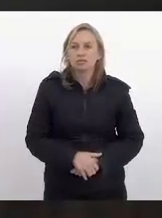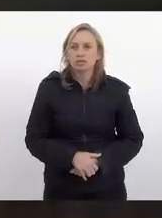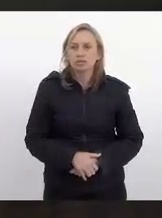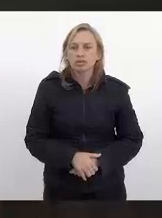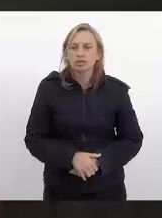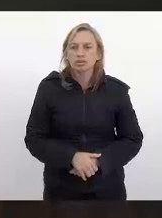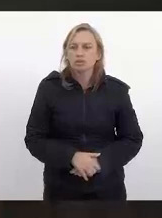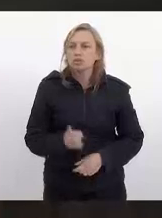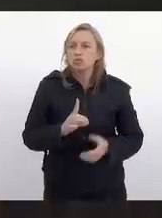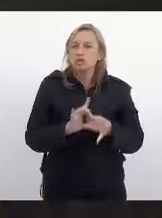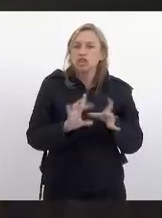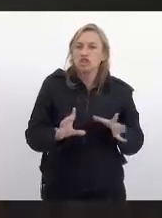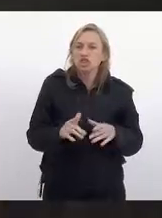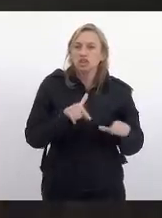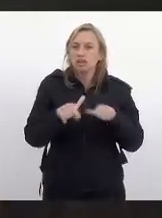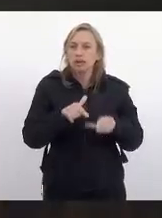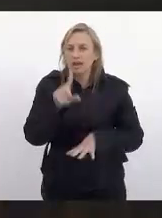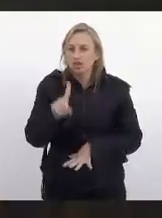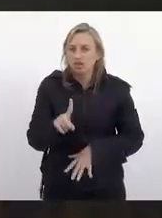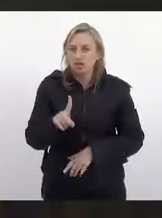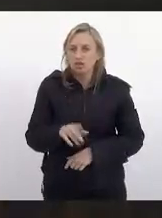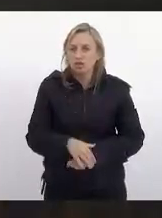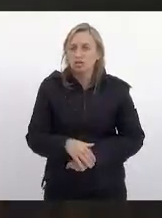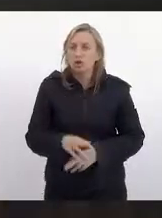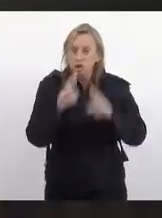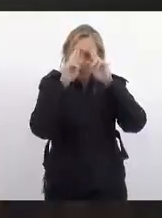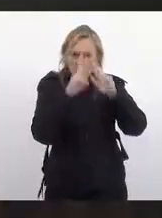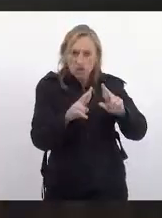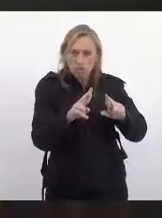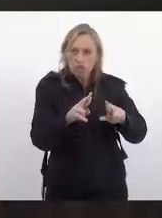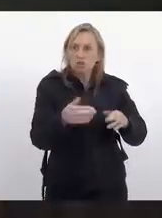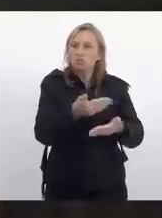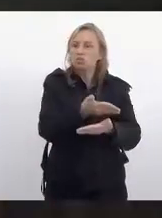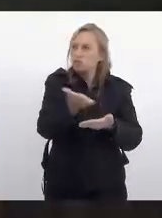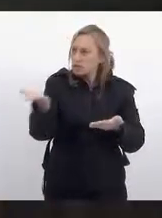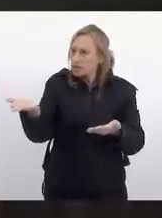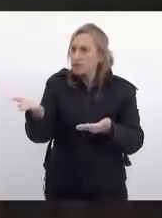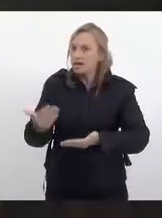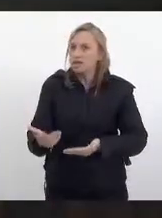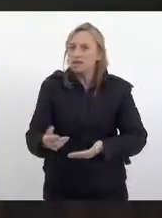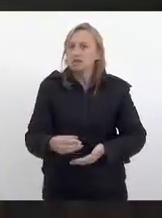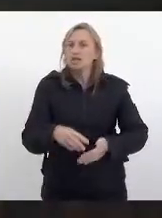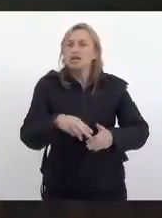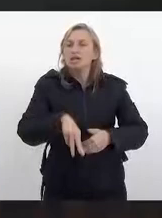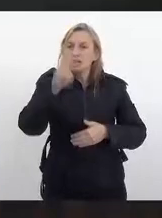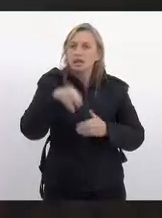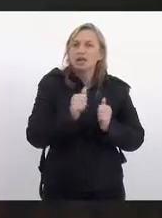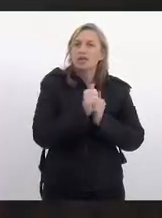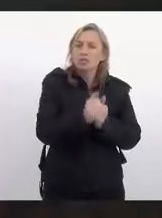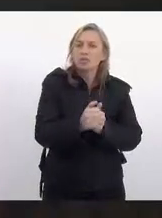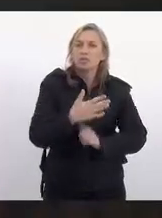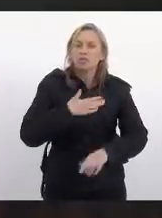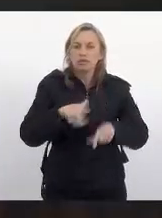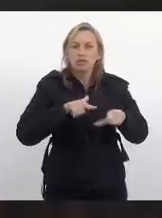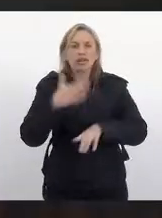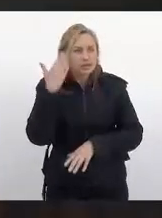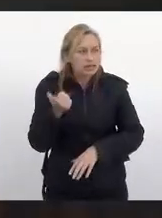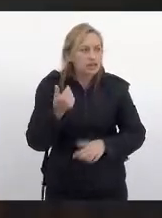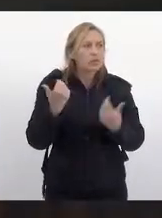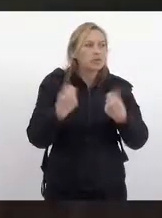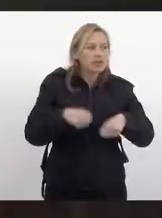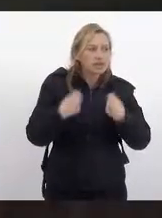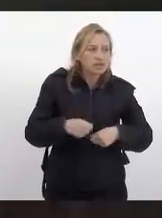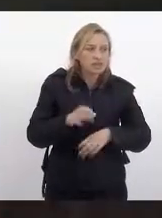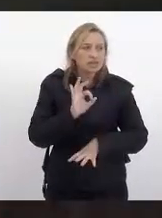Nunca mexer que trabalhar direito aqui eu respeito a galeria Sempre respeitei quem me acompanha sabe disso mas a gente